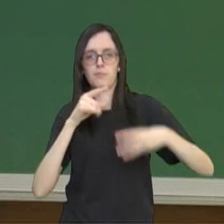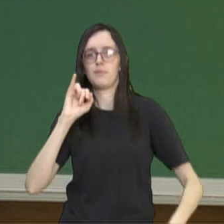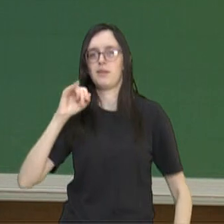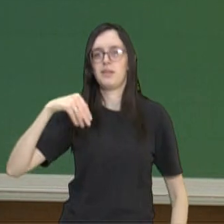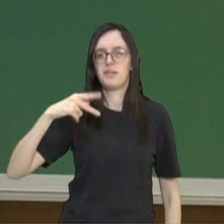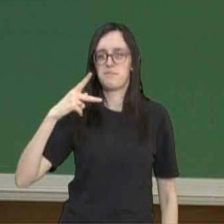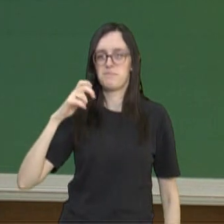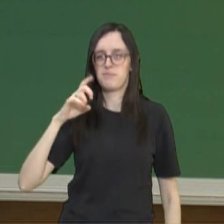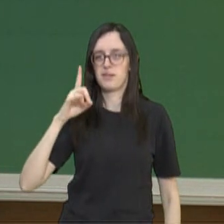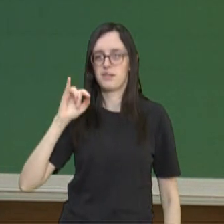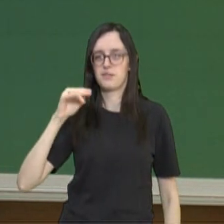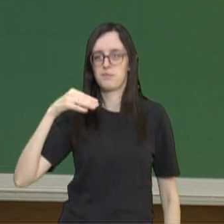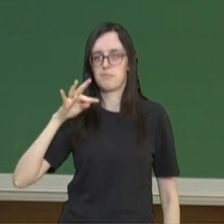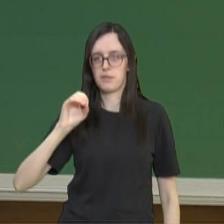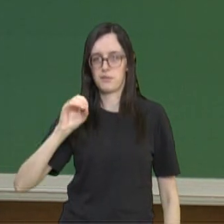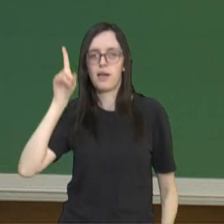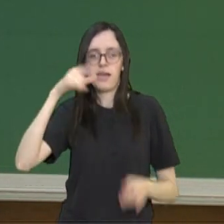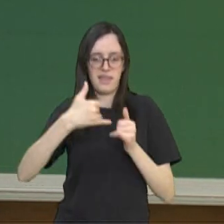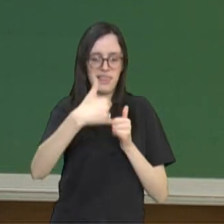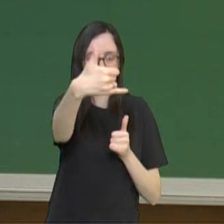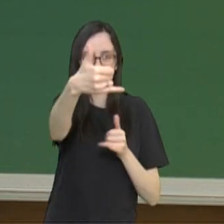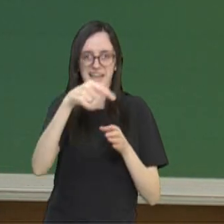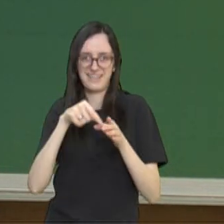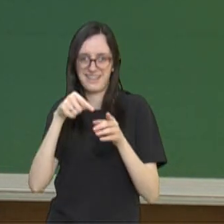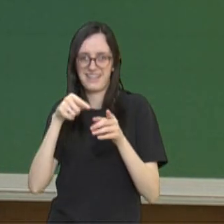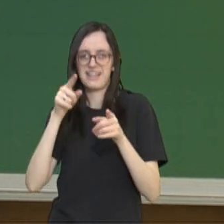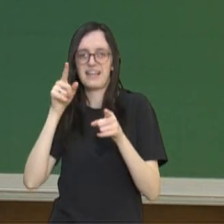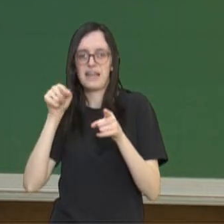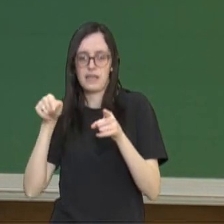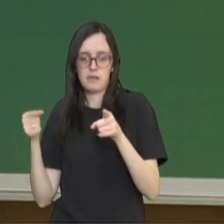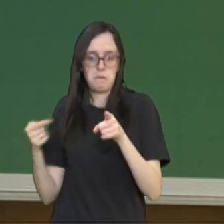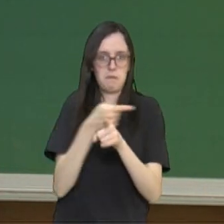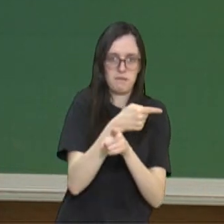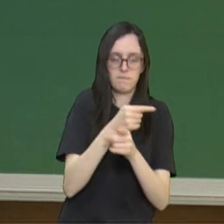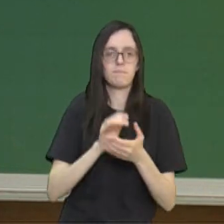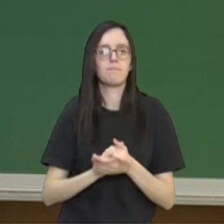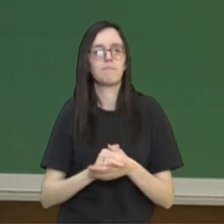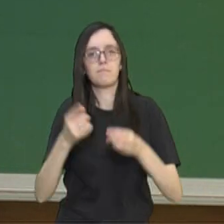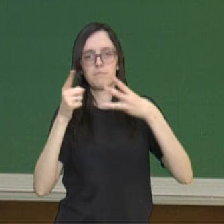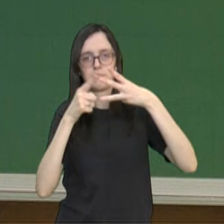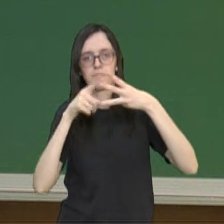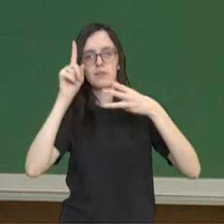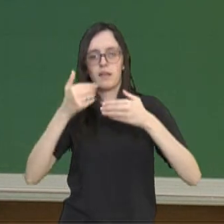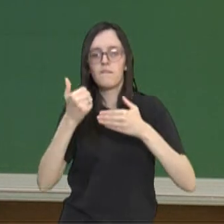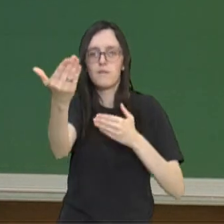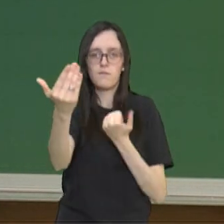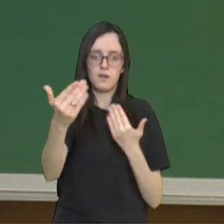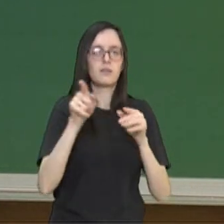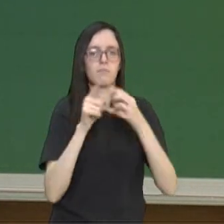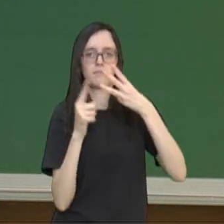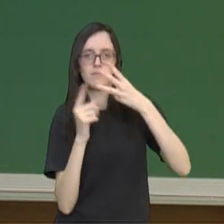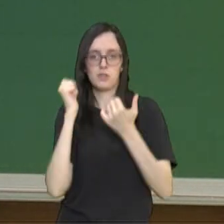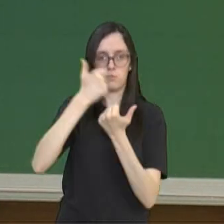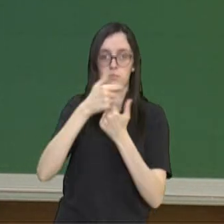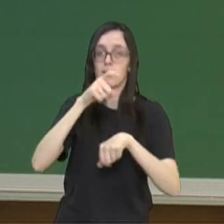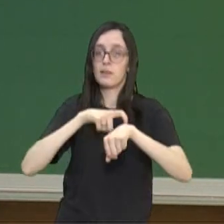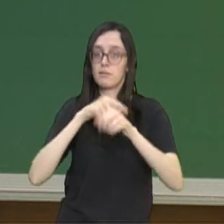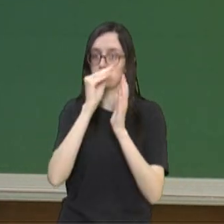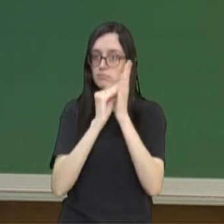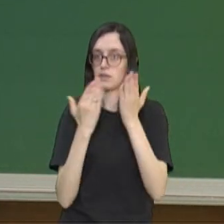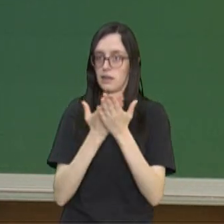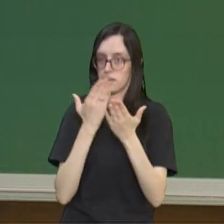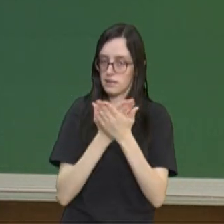nossa sabedoria, a nossa aprendizagem, né? E eu tenho também a pretensão de tentar descobrir o conhecimento prévio, o